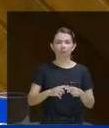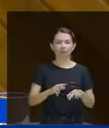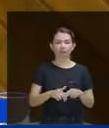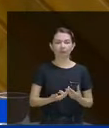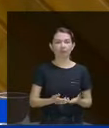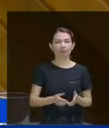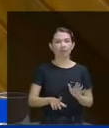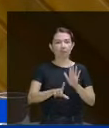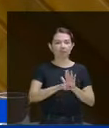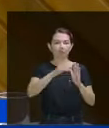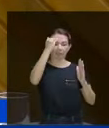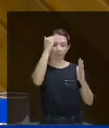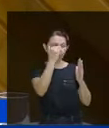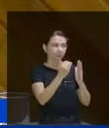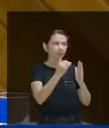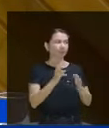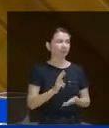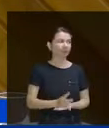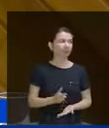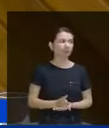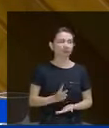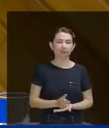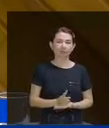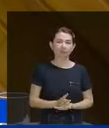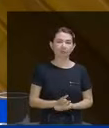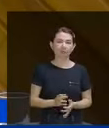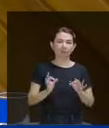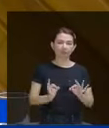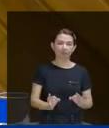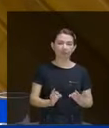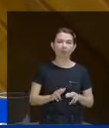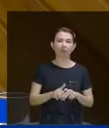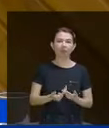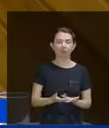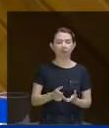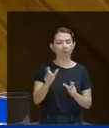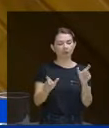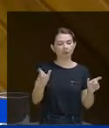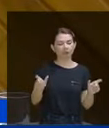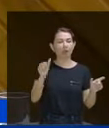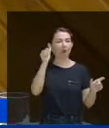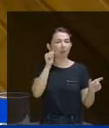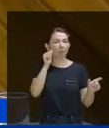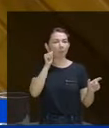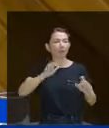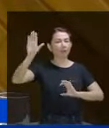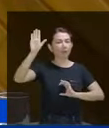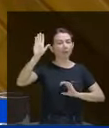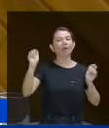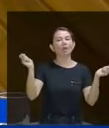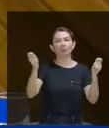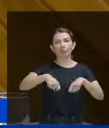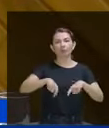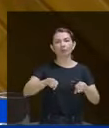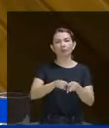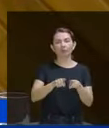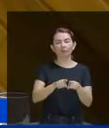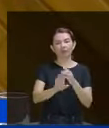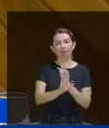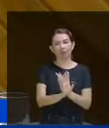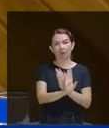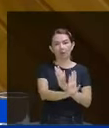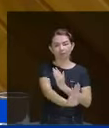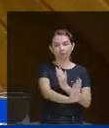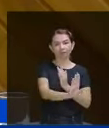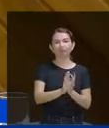de cumprir a norma que visa assegurar uma política afirmativa de incentivo a candidaturas femininas, pode-se estar a afastar